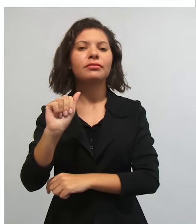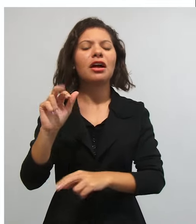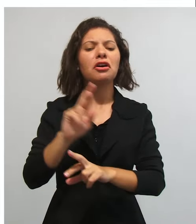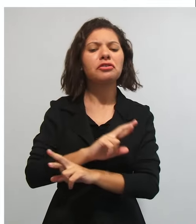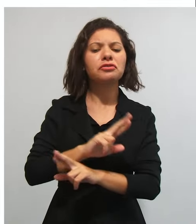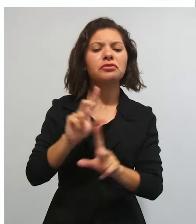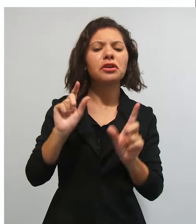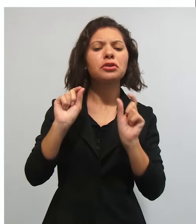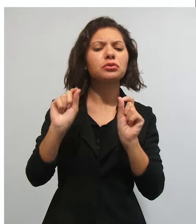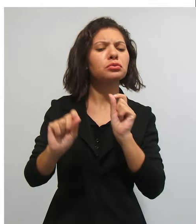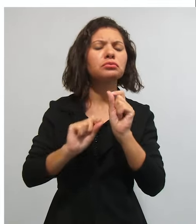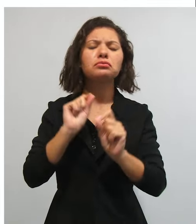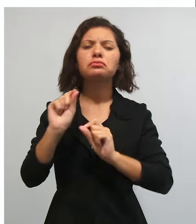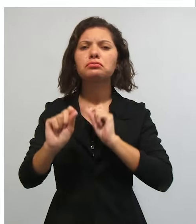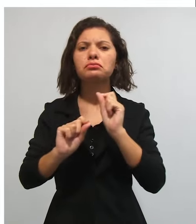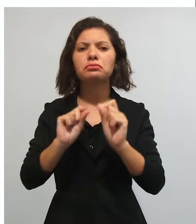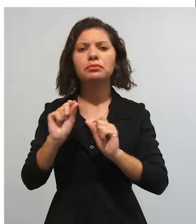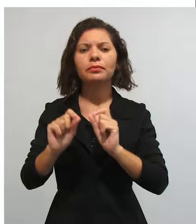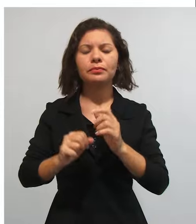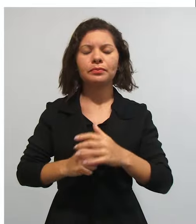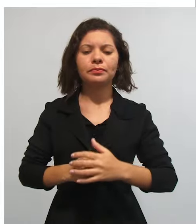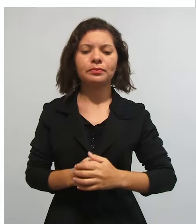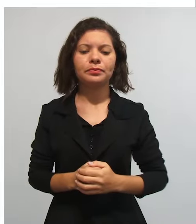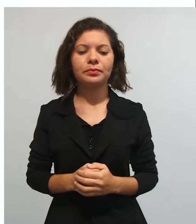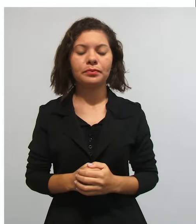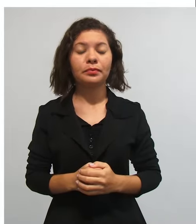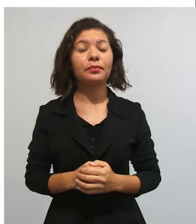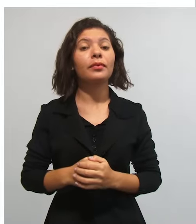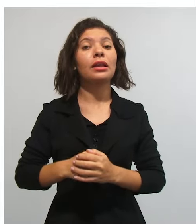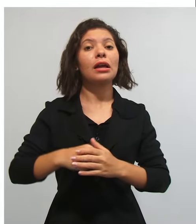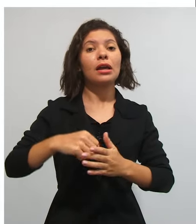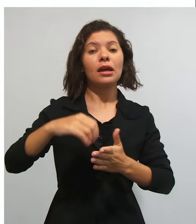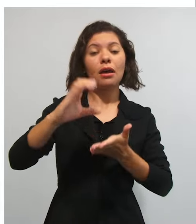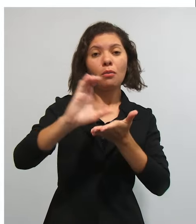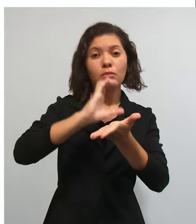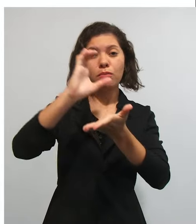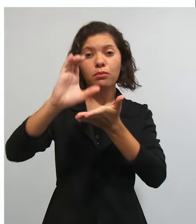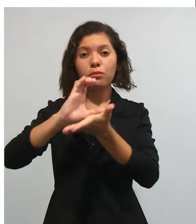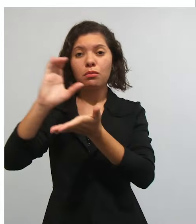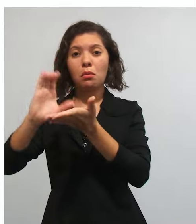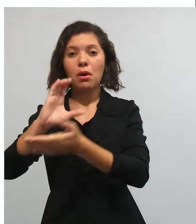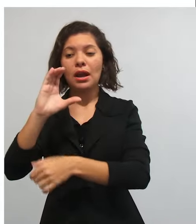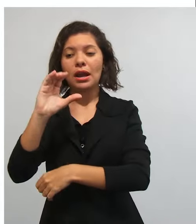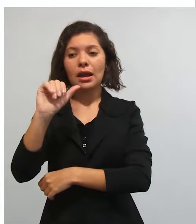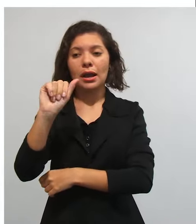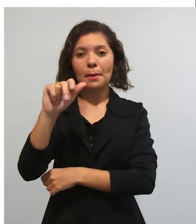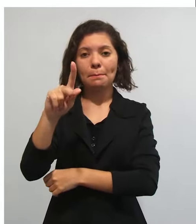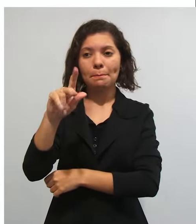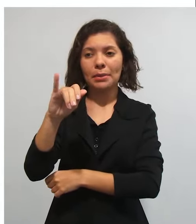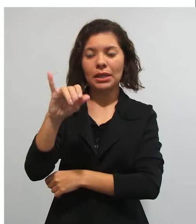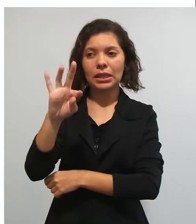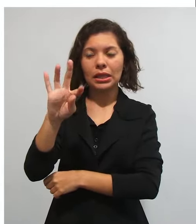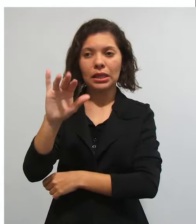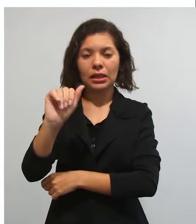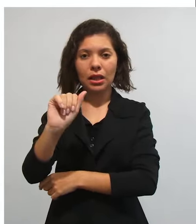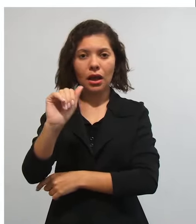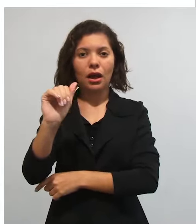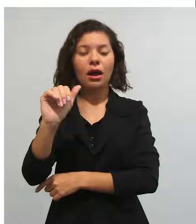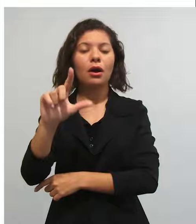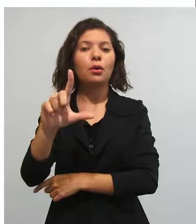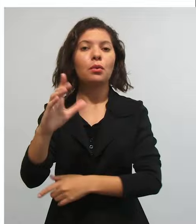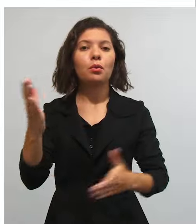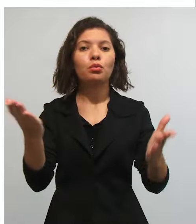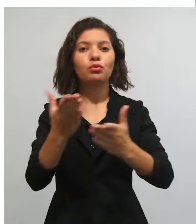corrente e receita de capital? As receitas de capital, a gente vai falar um pouquinho para compreender